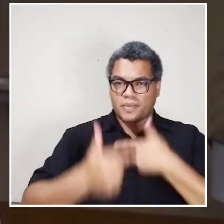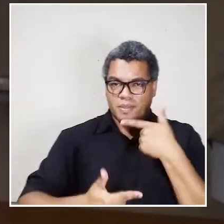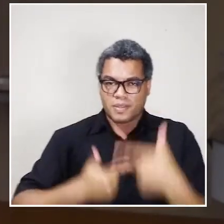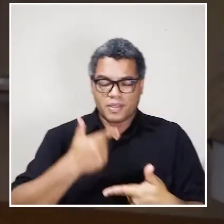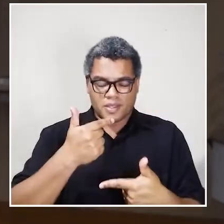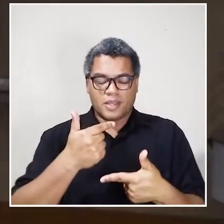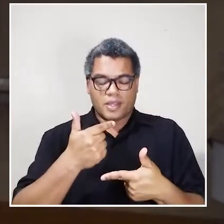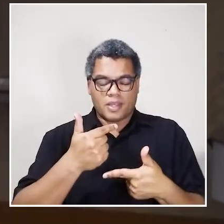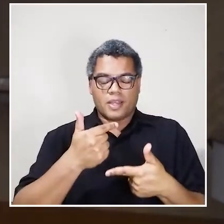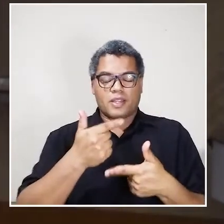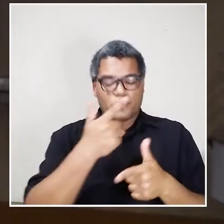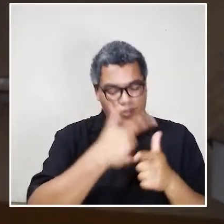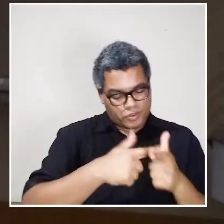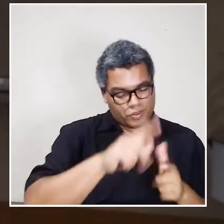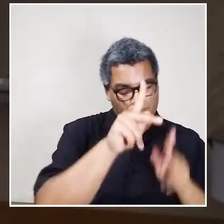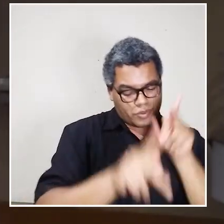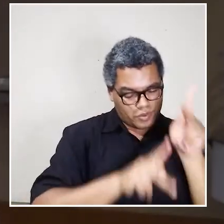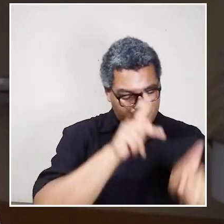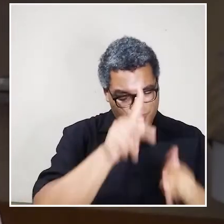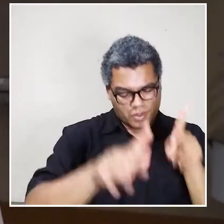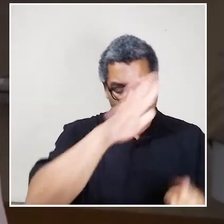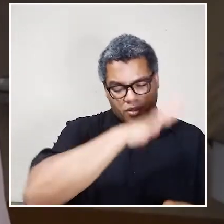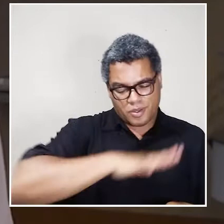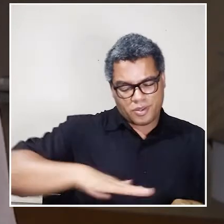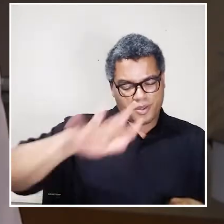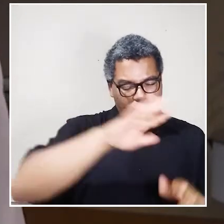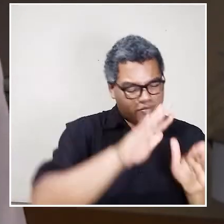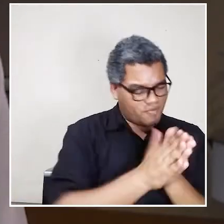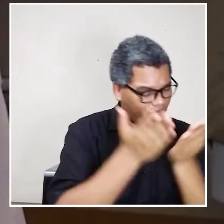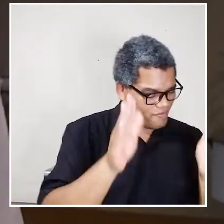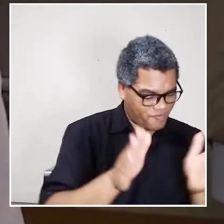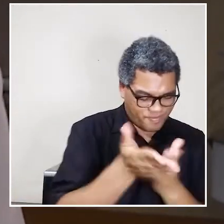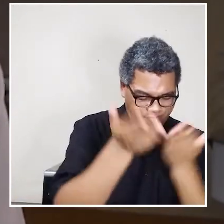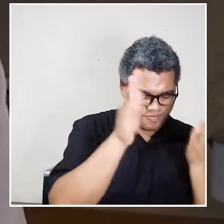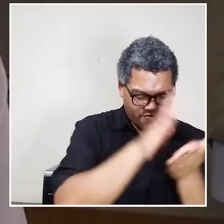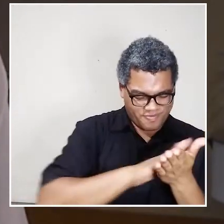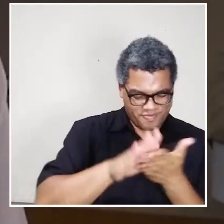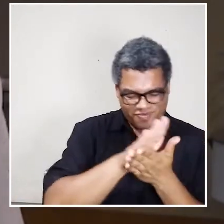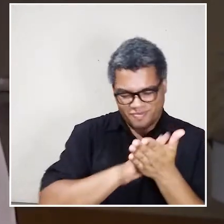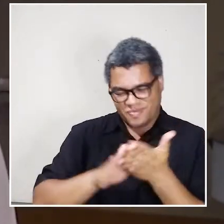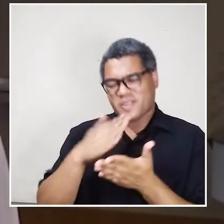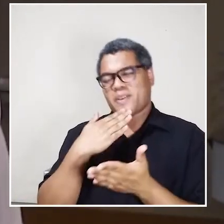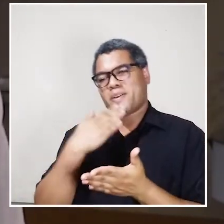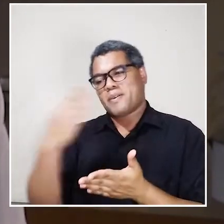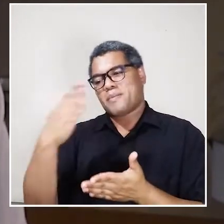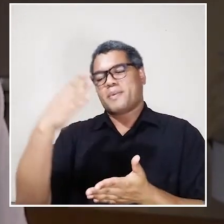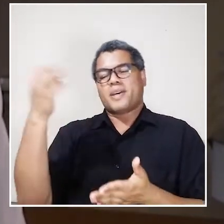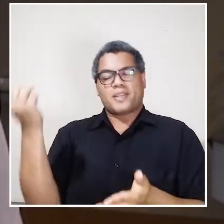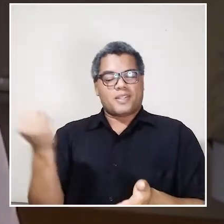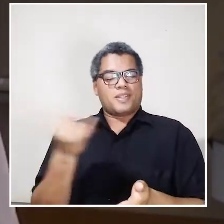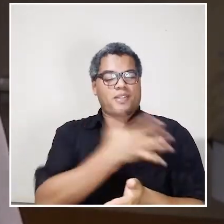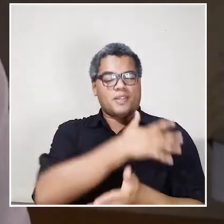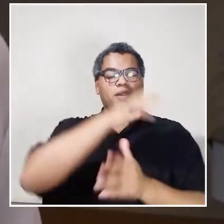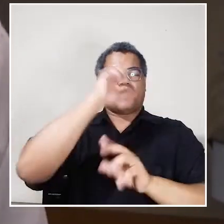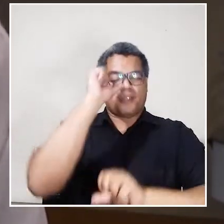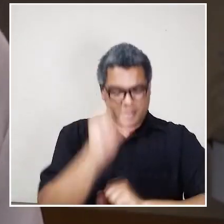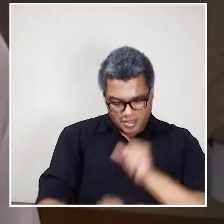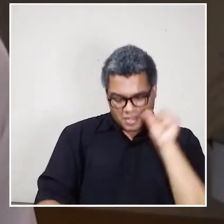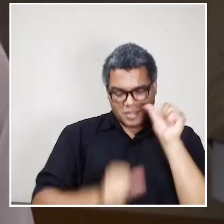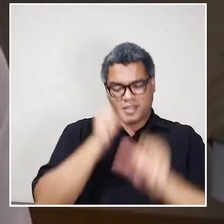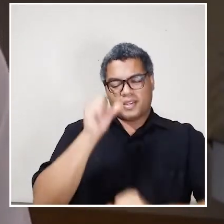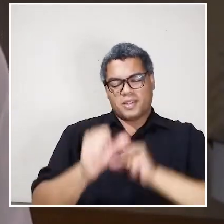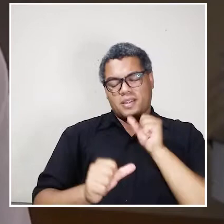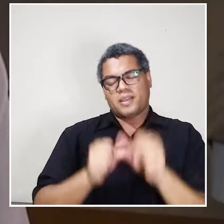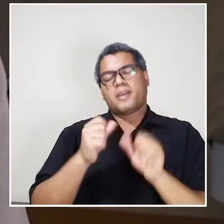povo nestas circunstâncias tão desastrosas, clama por restauração. E os versos finais da